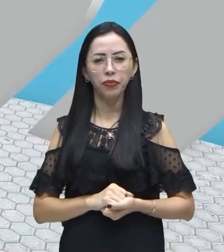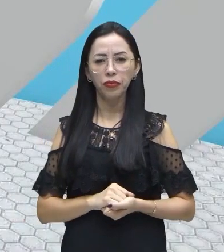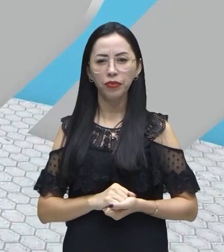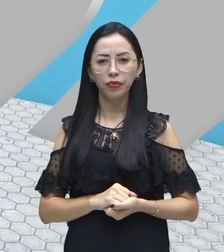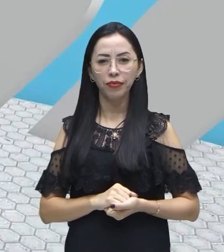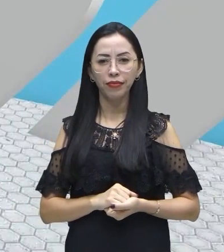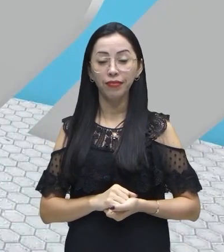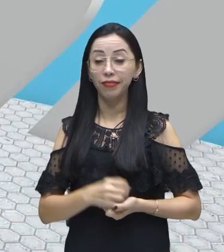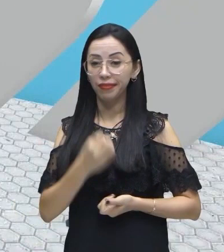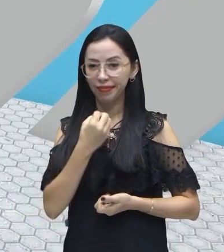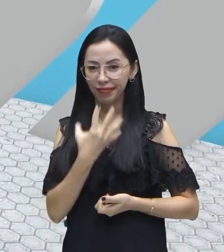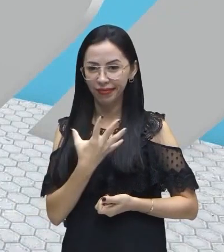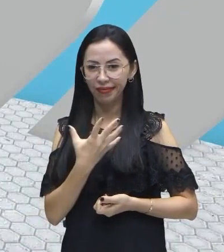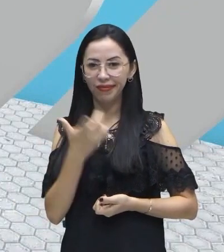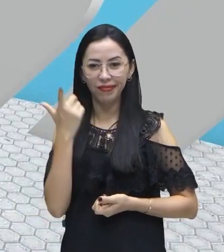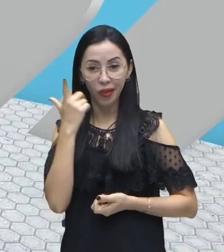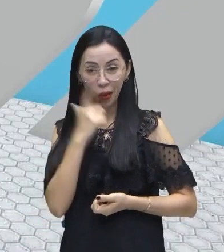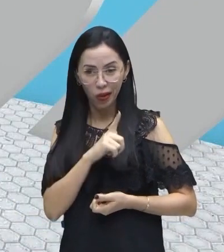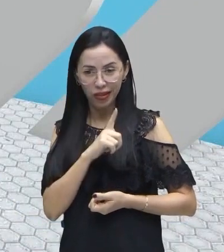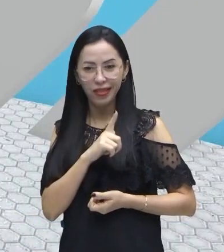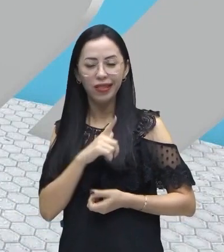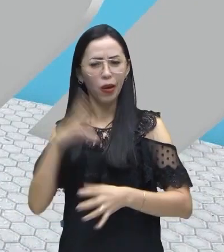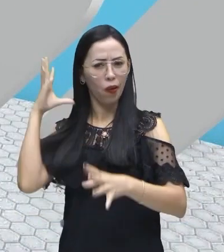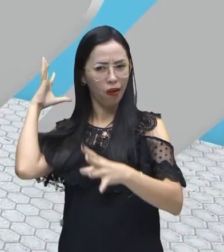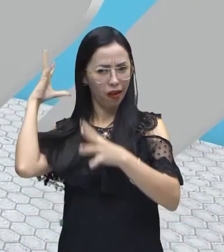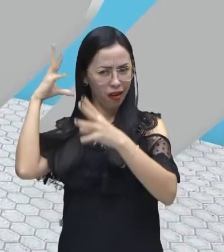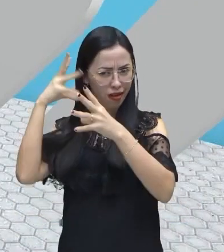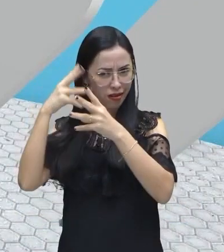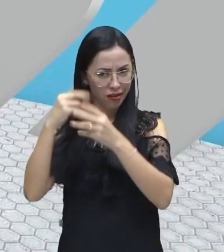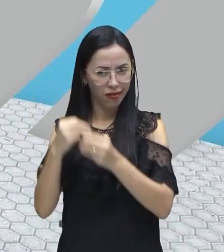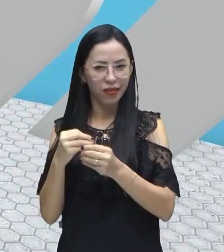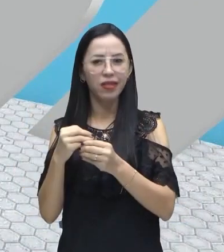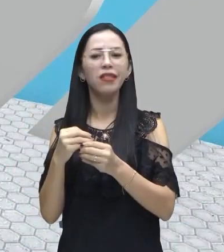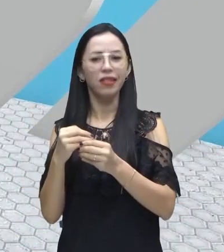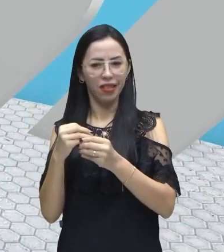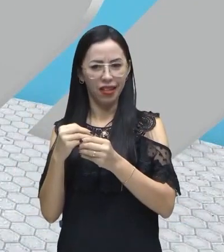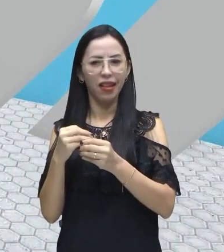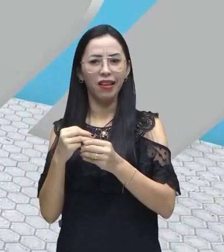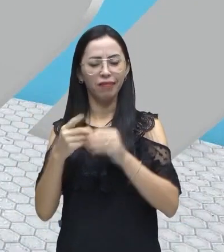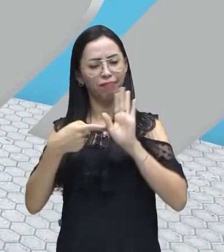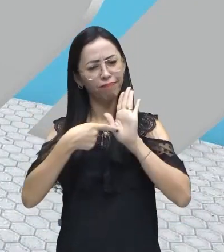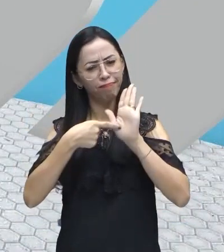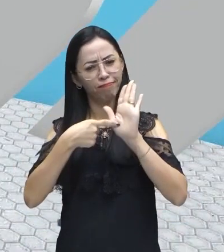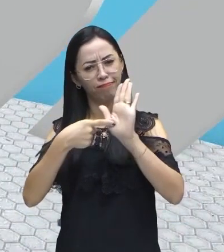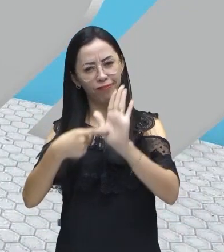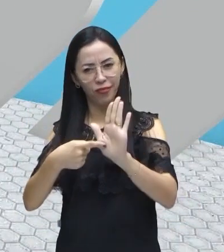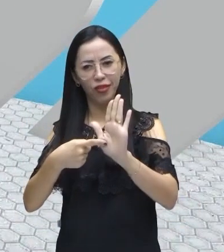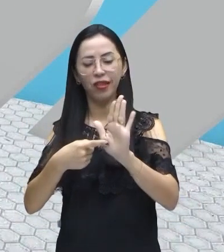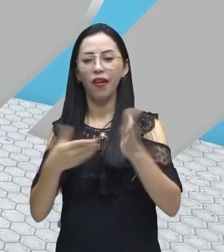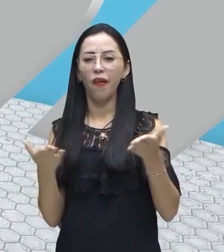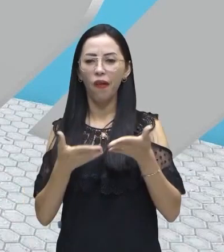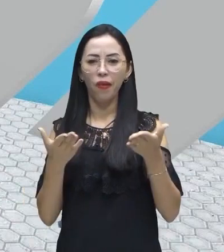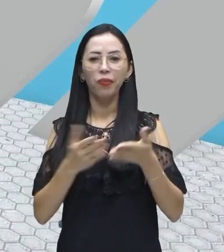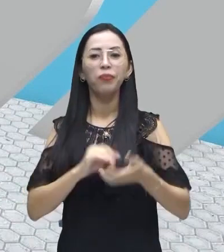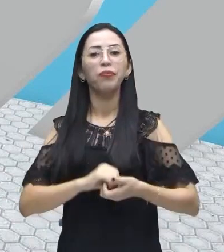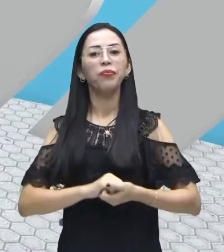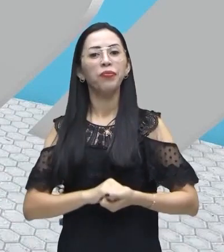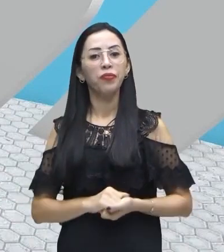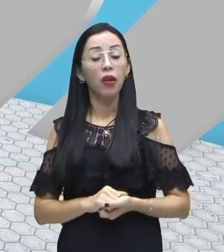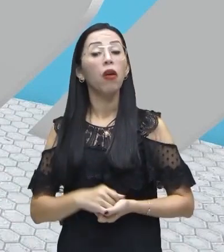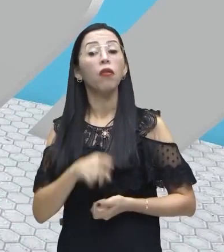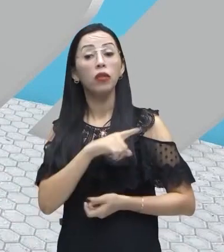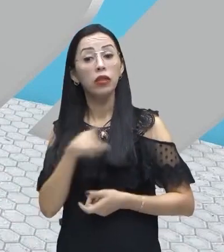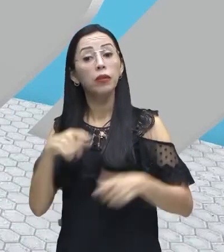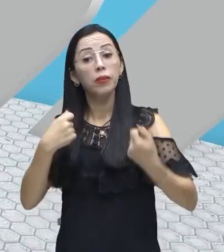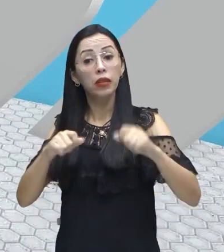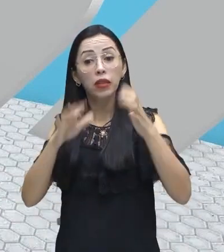Muito bem, deu para revisar? Vimos aí um resuminho com todas as unidades de medida de tempo da aula de hoje. Lembra que eu falei, tem que prestar